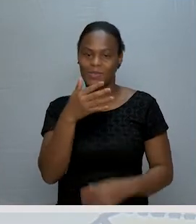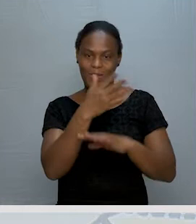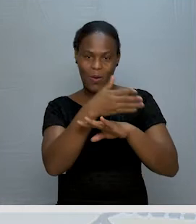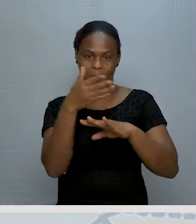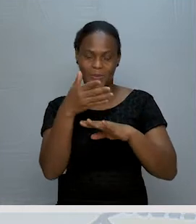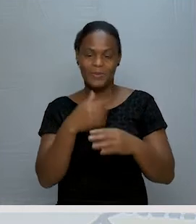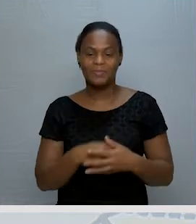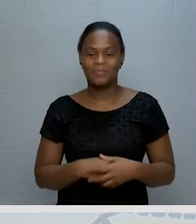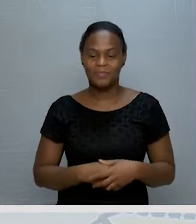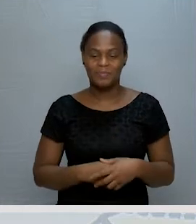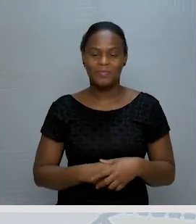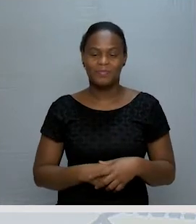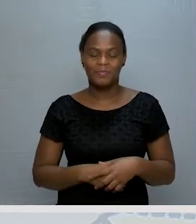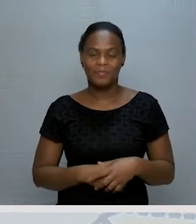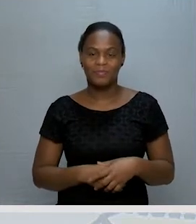11.